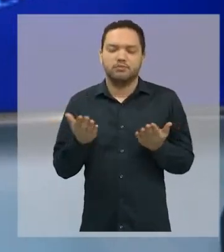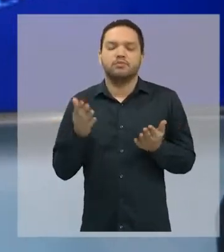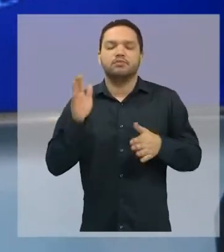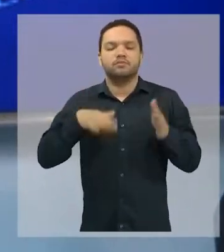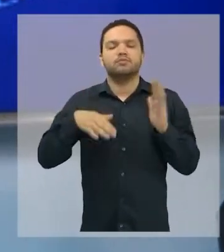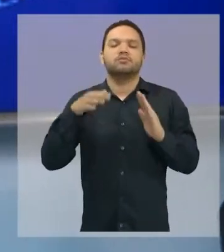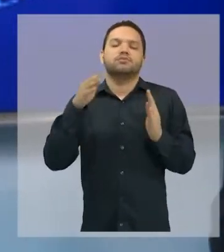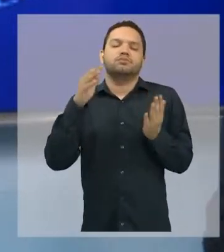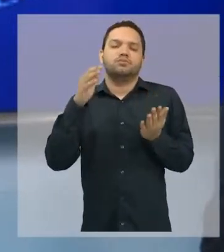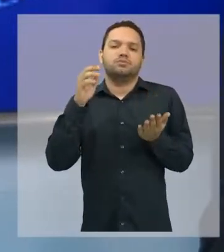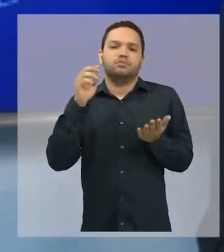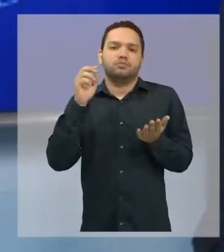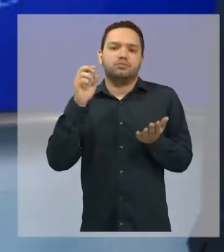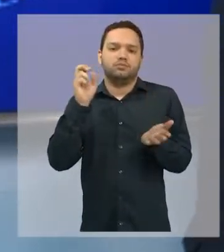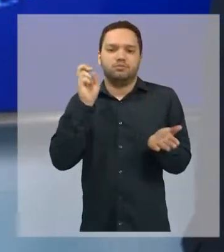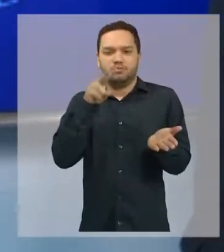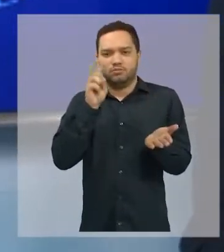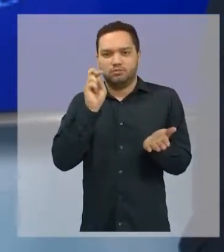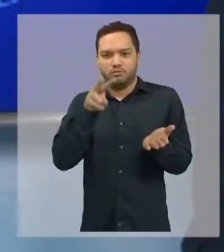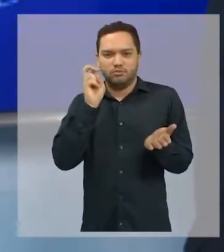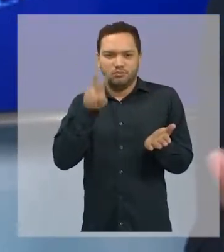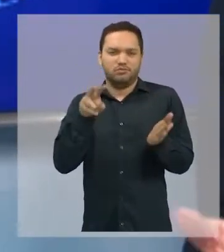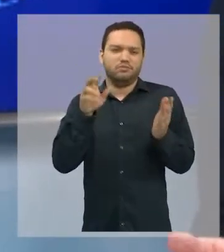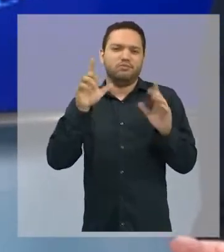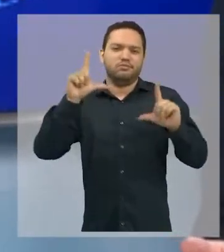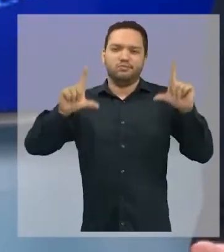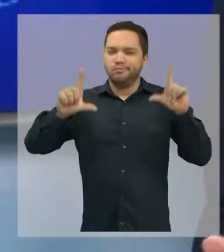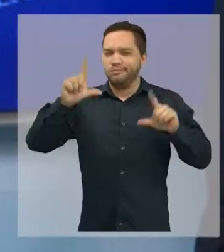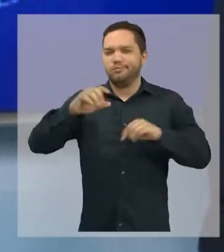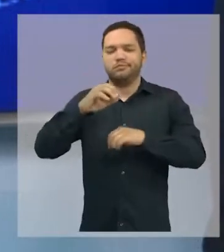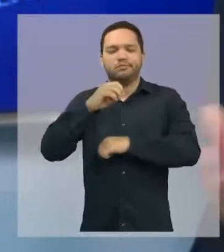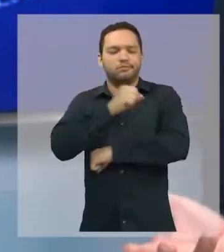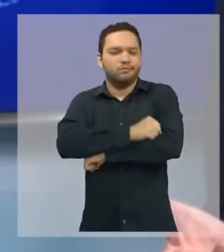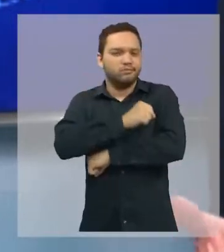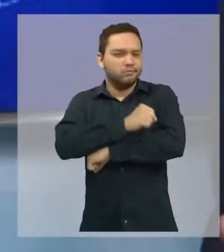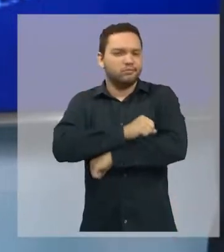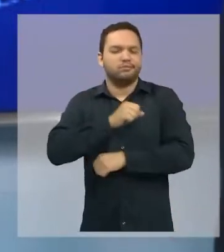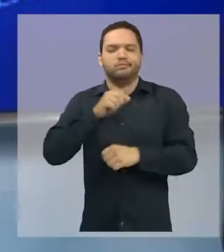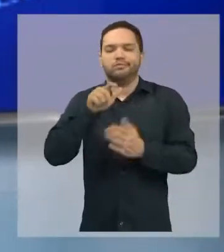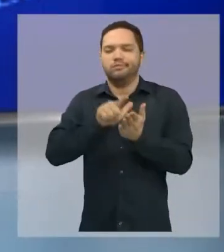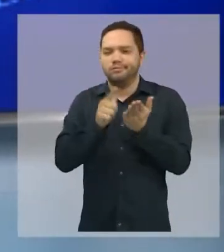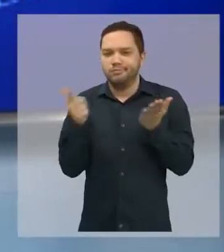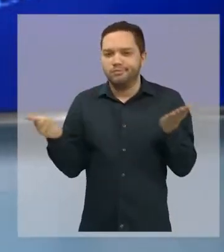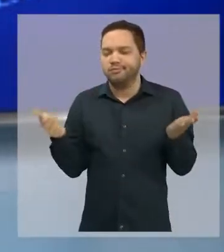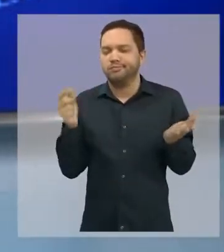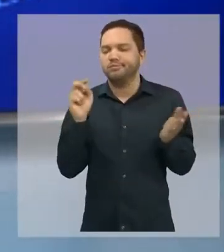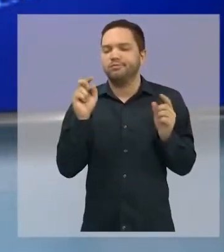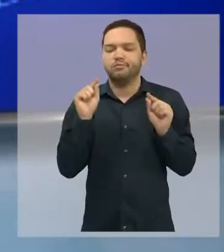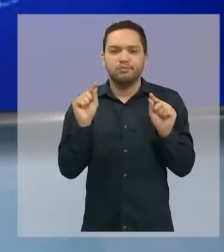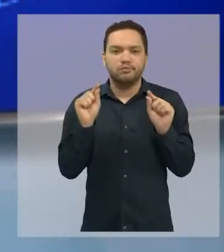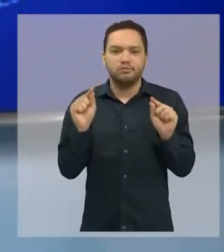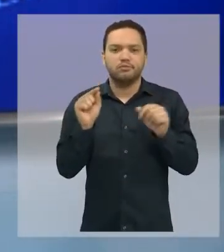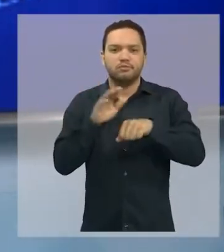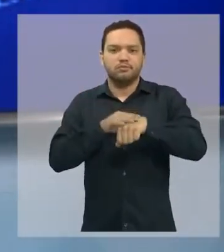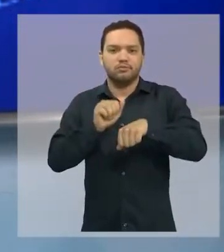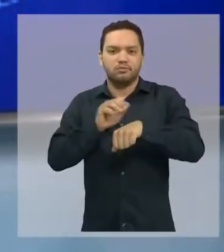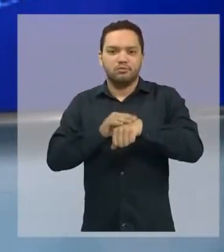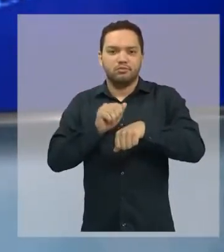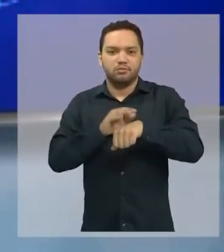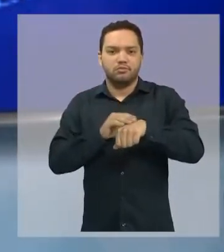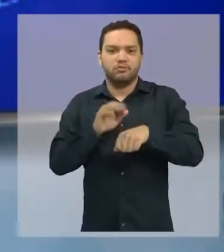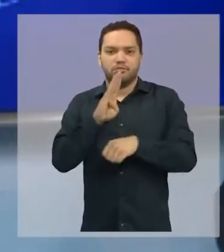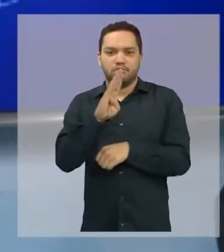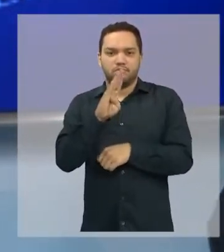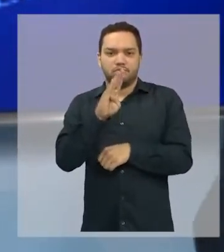invariavelmente ouvimos e lemos pela chamada mídia nacional, a grande mídia nacional, a